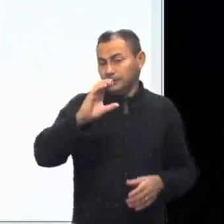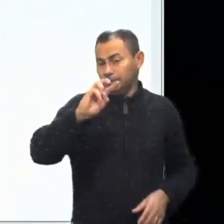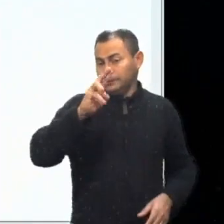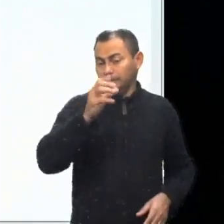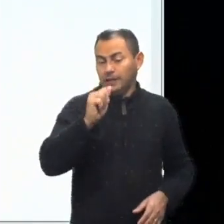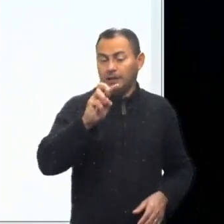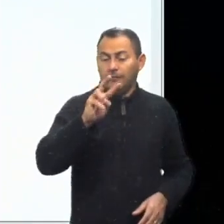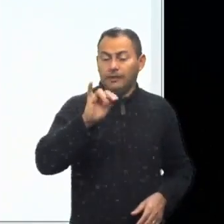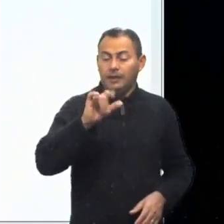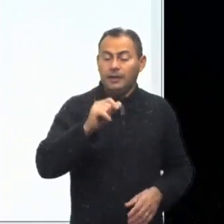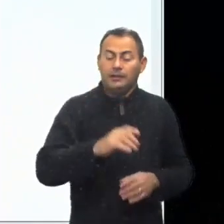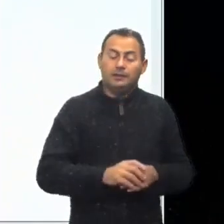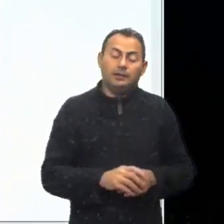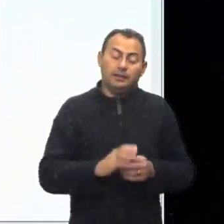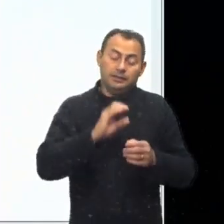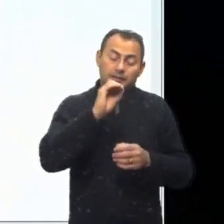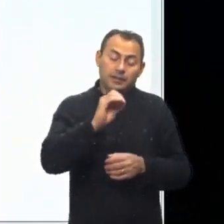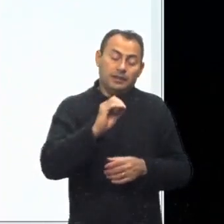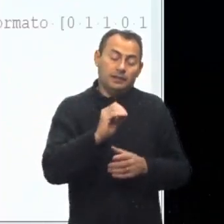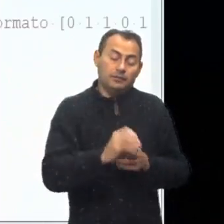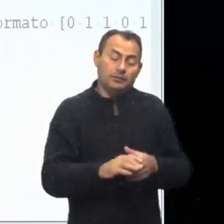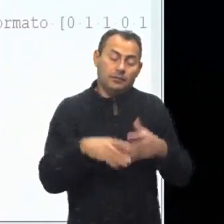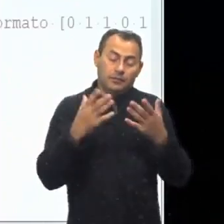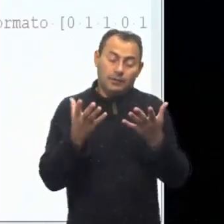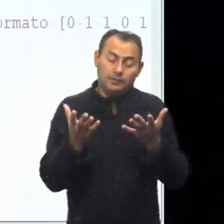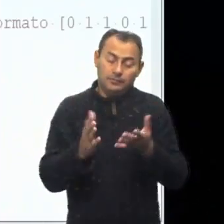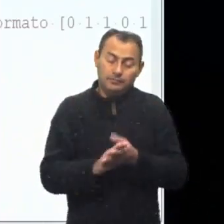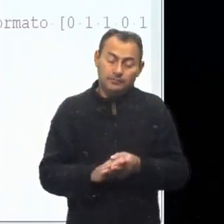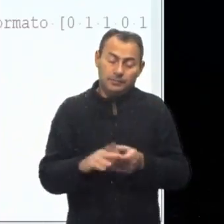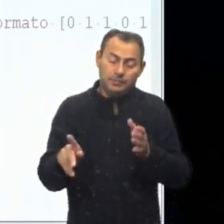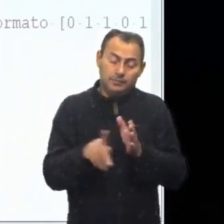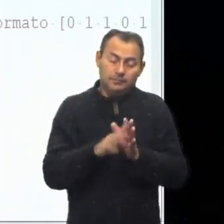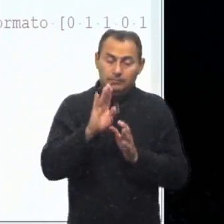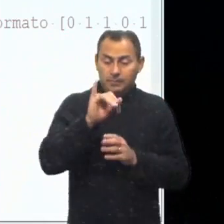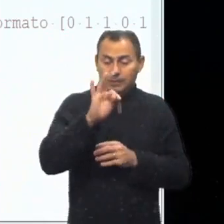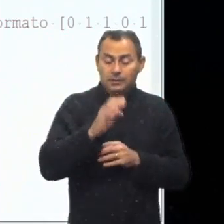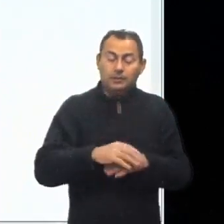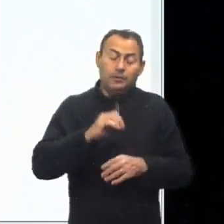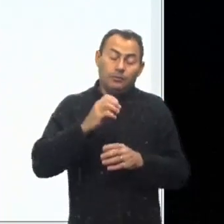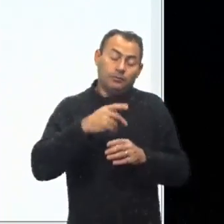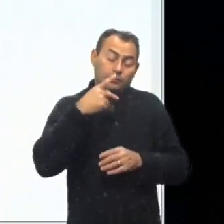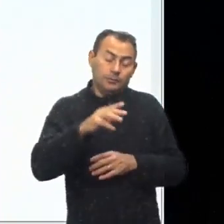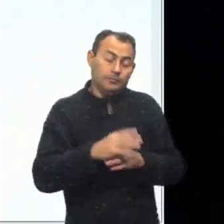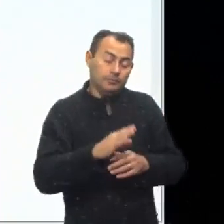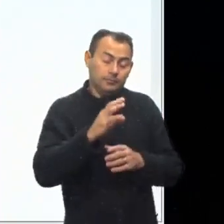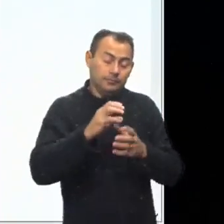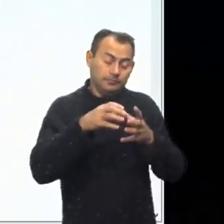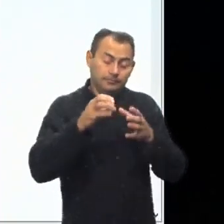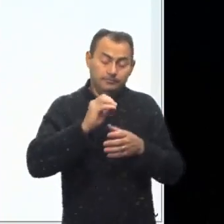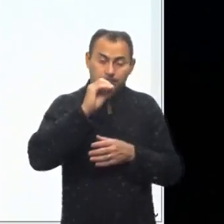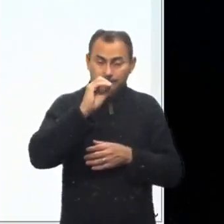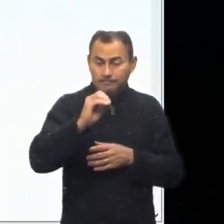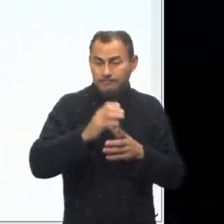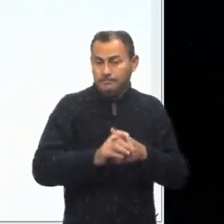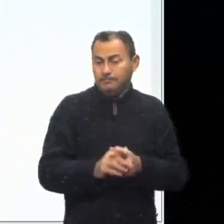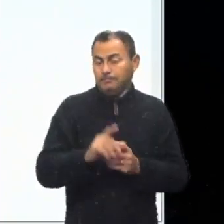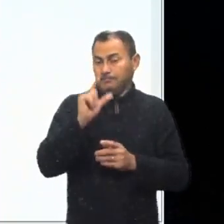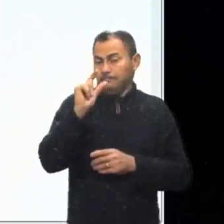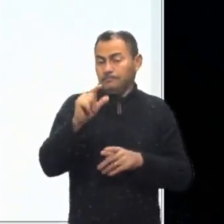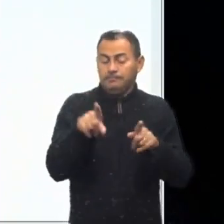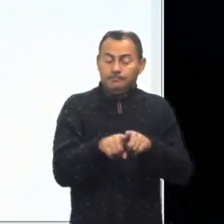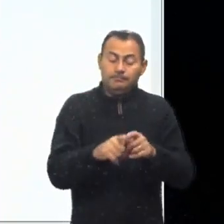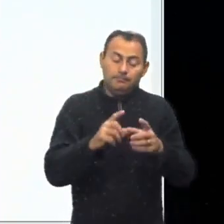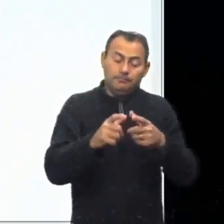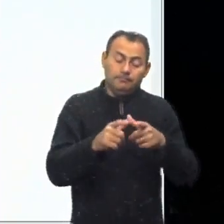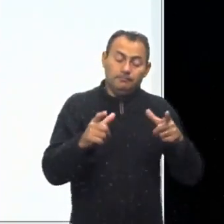entre dois valores. Ou ela vai ser 0 quando o seu bit for 0, ou ela vai ser com a amplitude